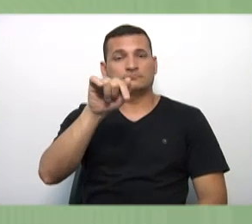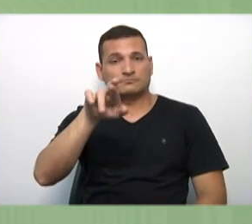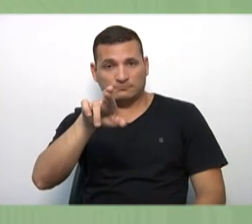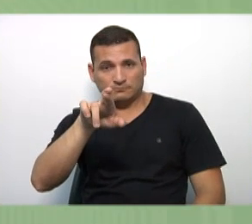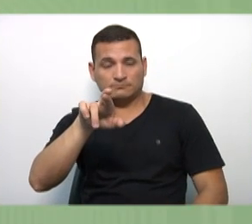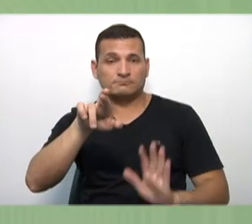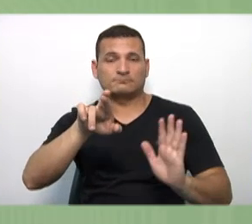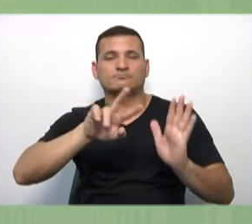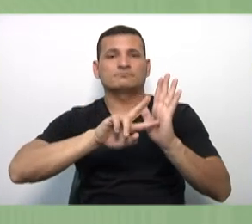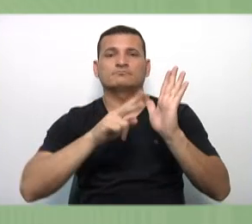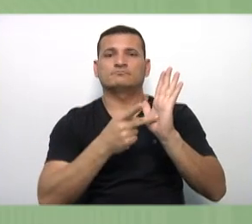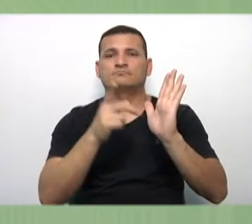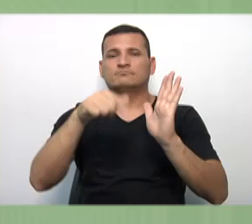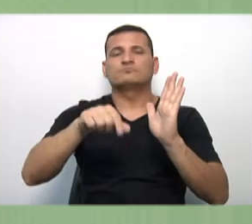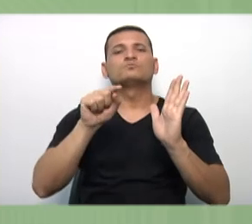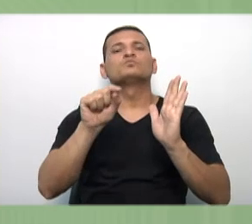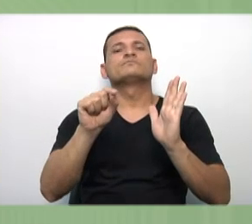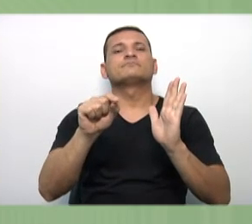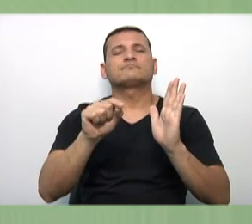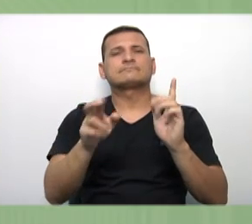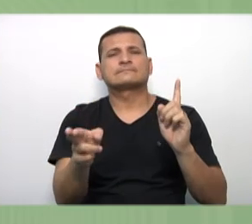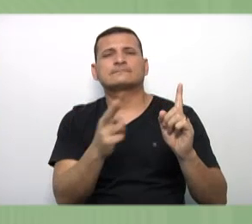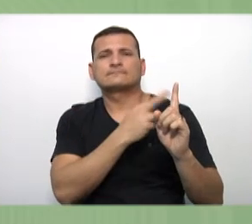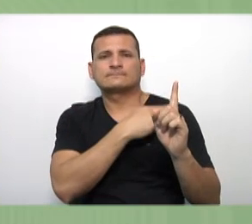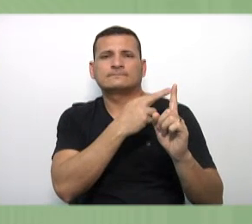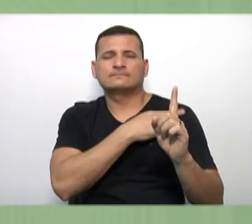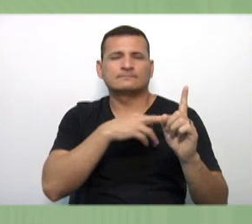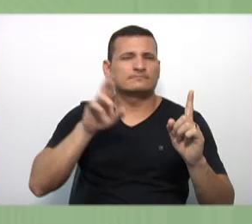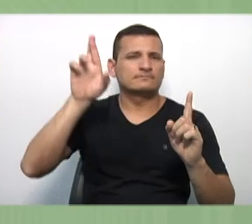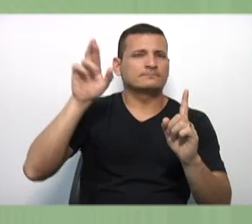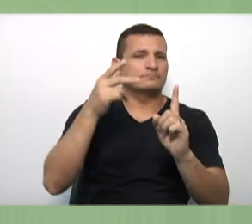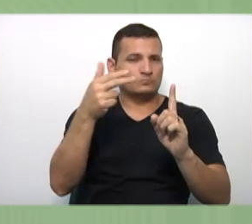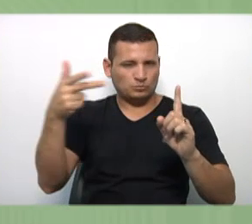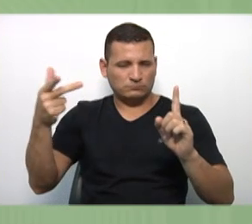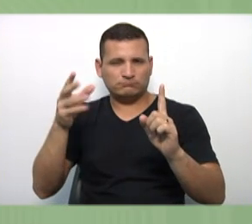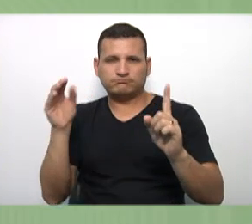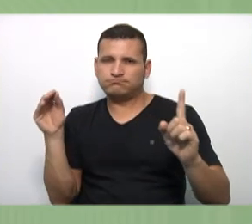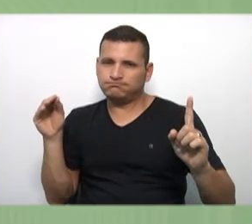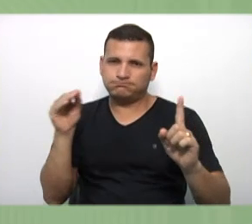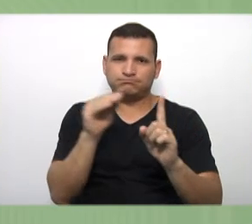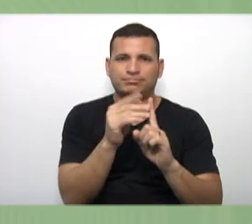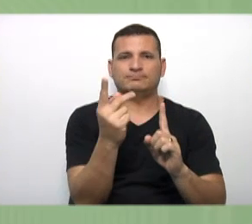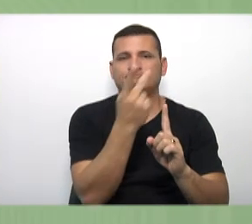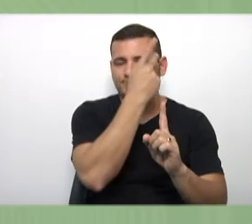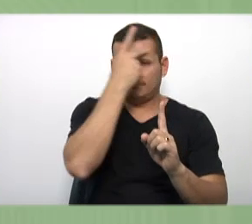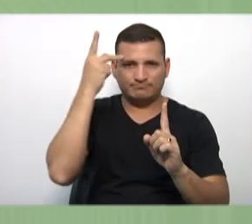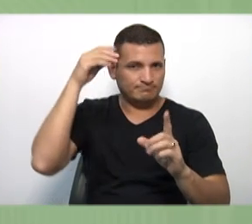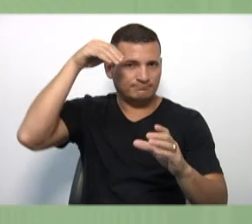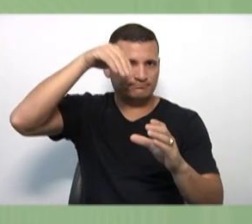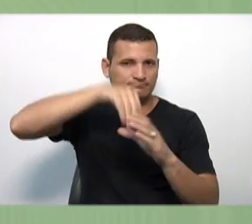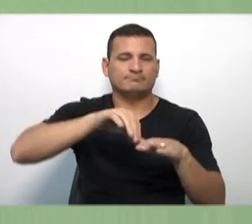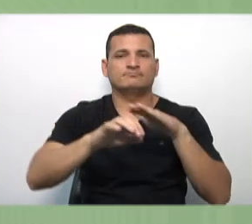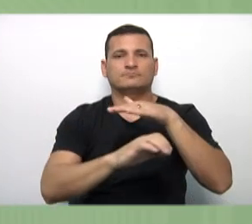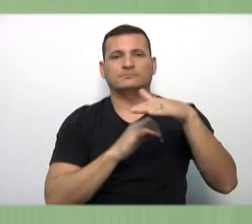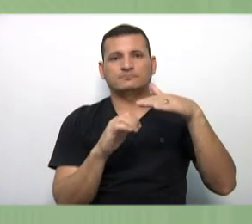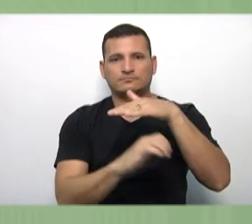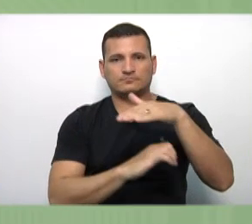significa concentrar o poder para a tomada de decisões nos altos cargos de uma empresa. Não